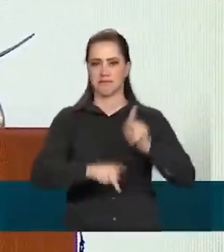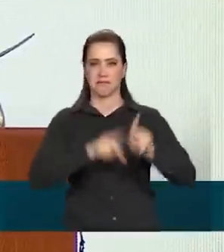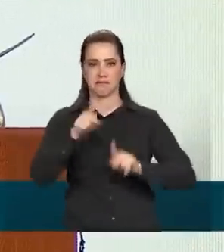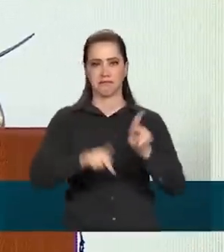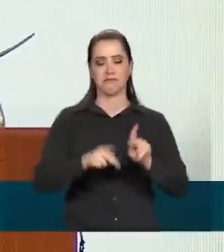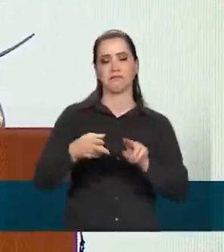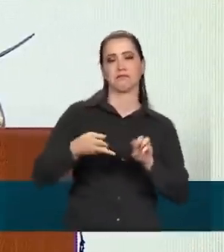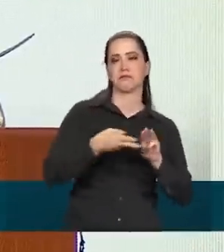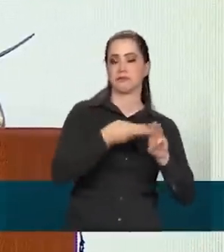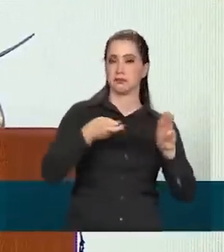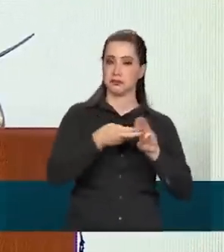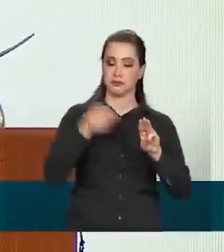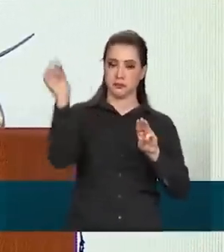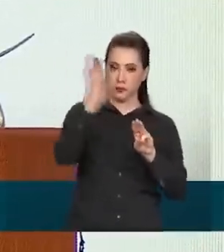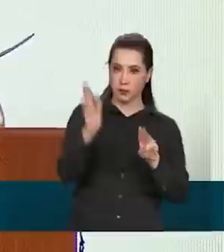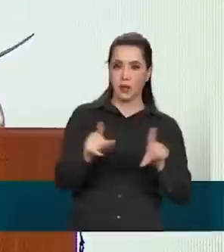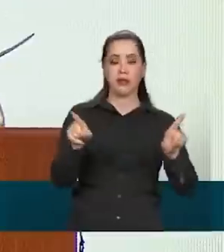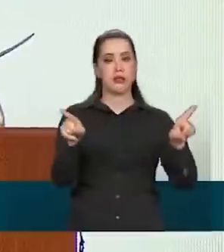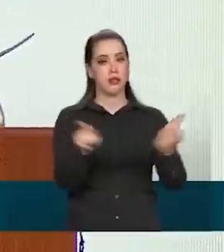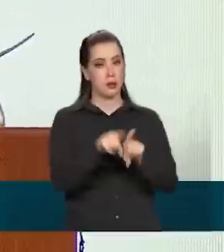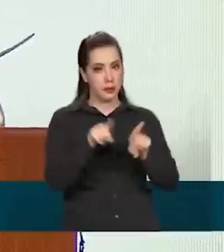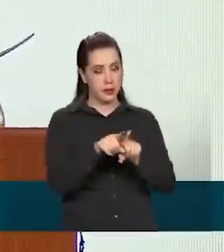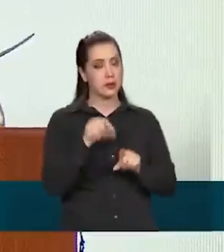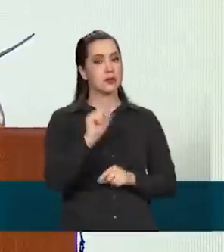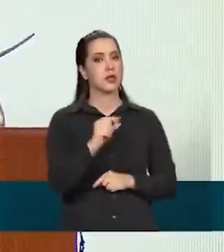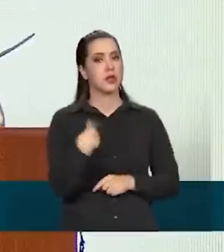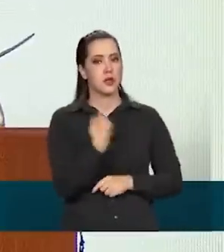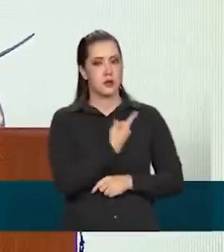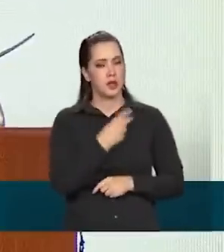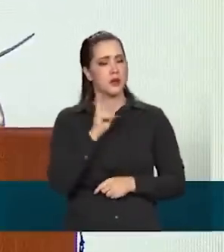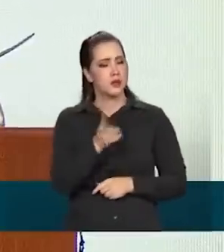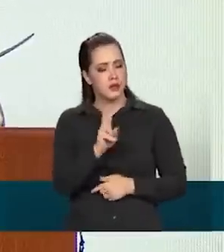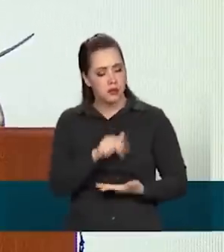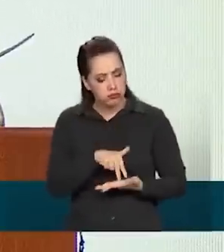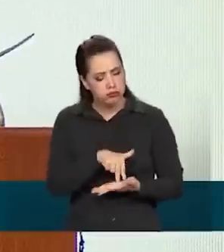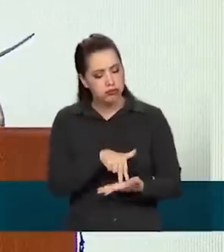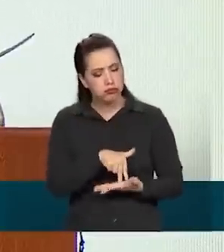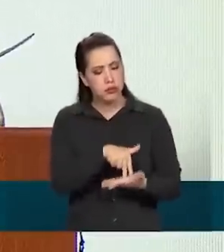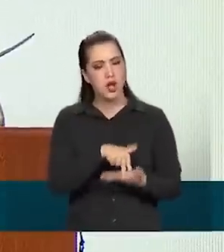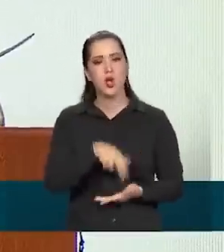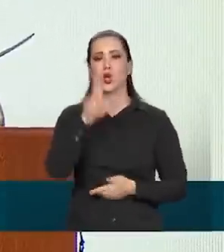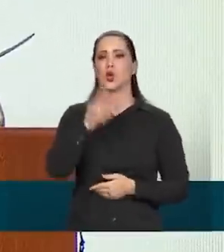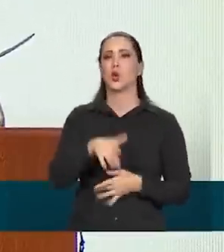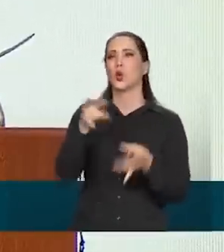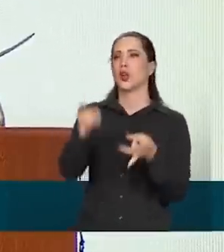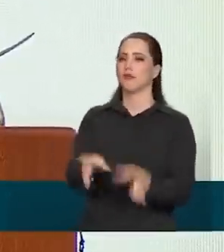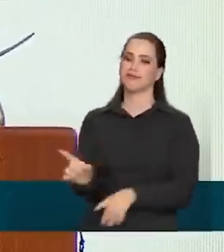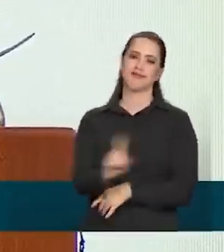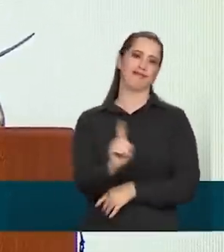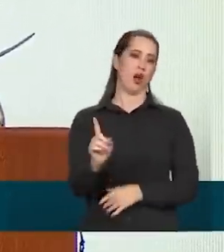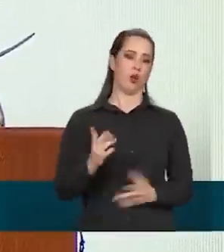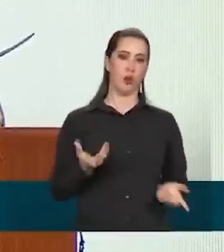do Brasil. É graças também à minha persistência de nunca desistir.